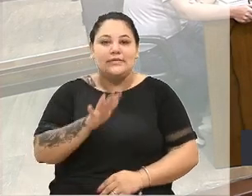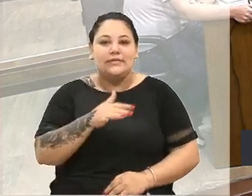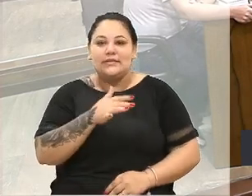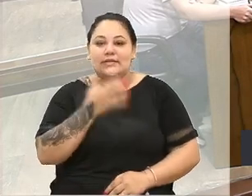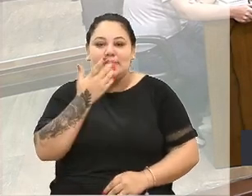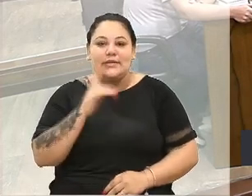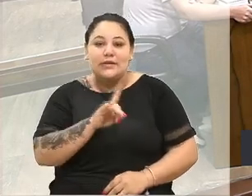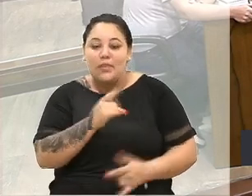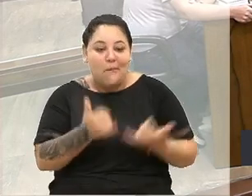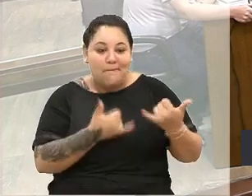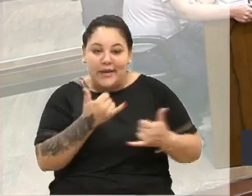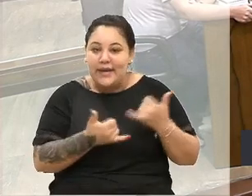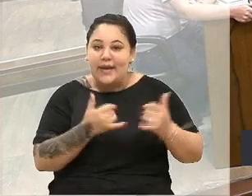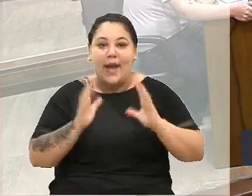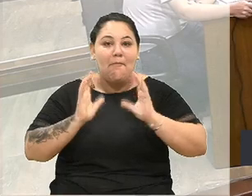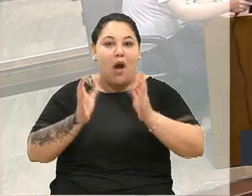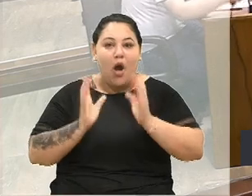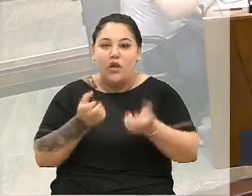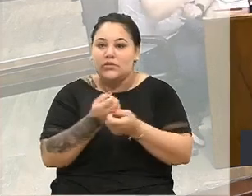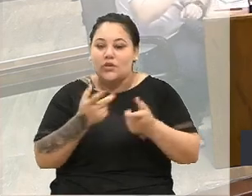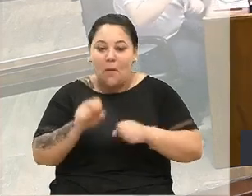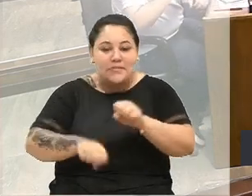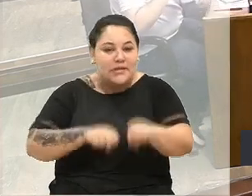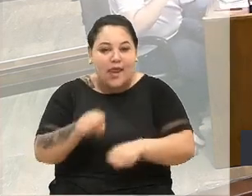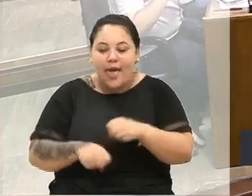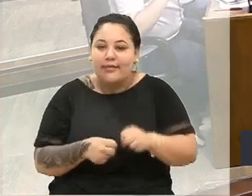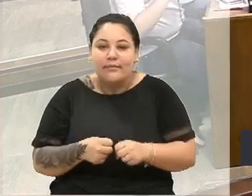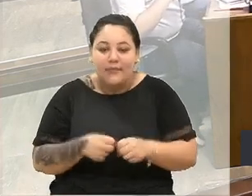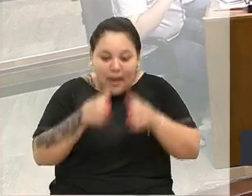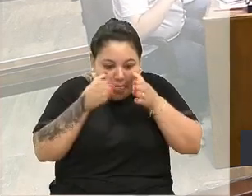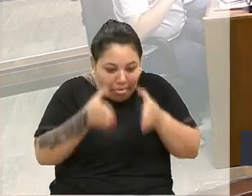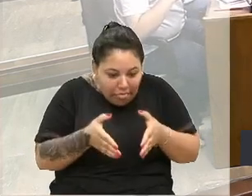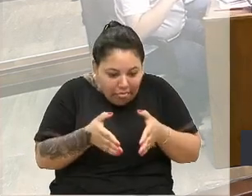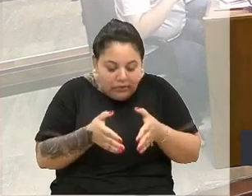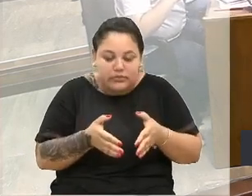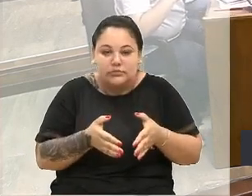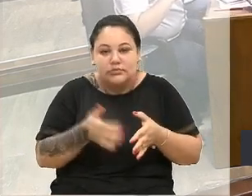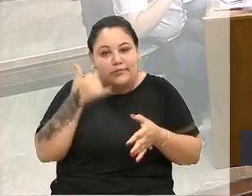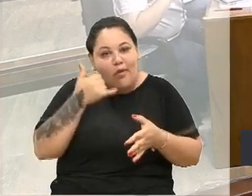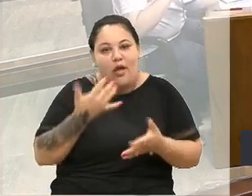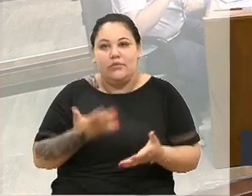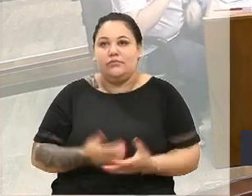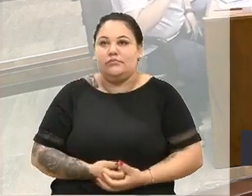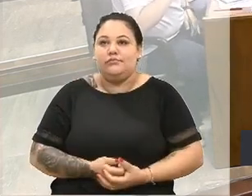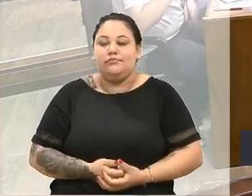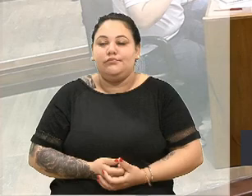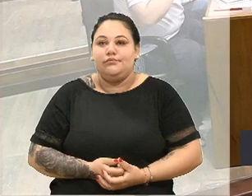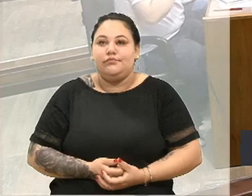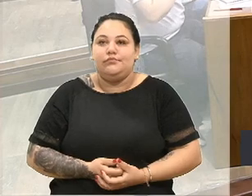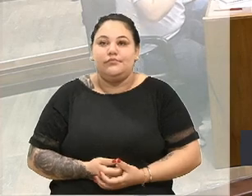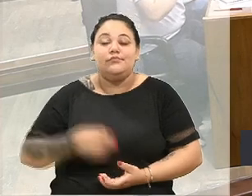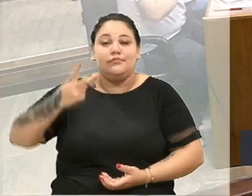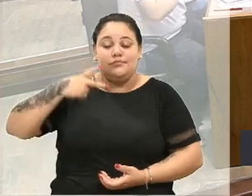bola, de andar de bicicleta para ficar com o celular. Sua parte, vereador. Vereador Lucas, o tema sem dúvida nenhuma, vai ter que ser